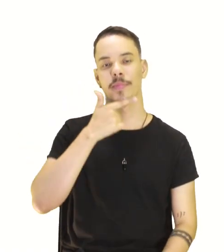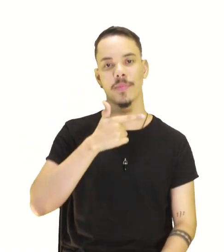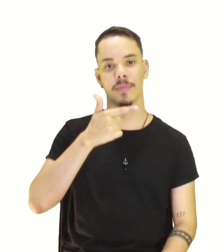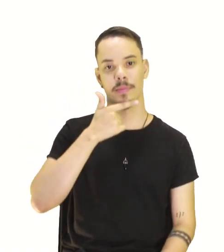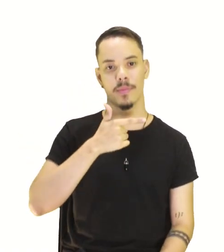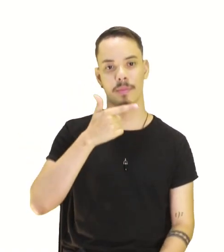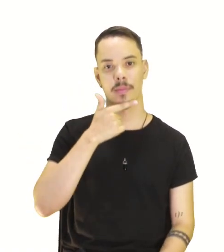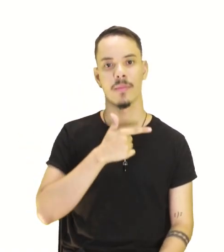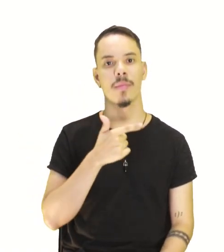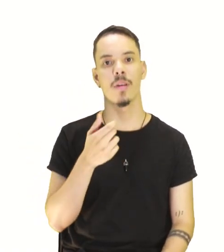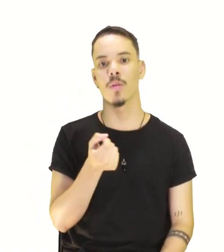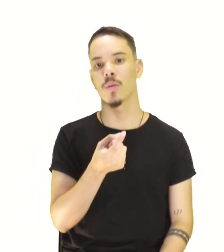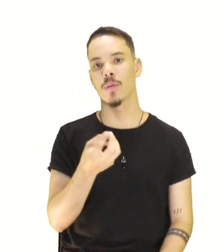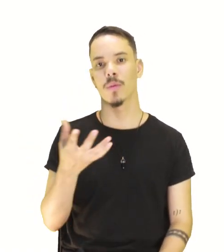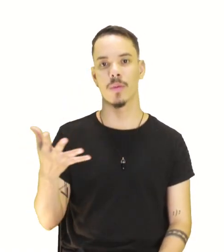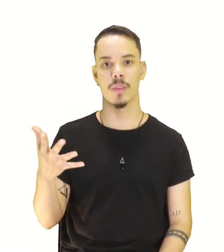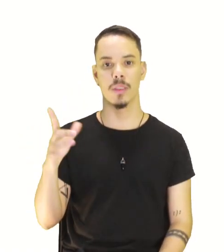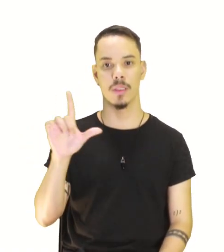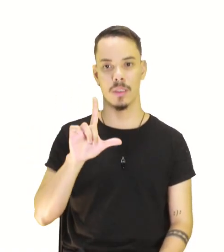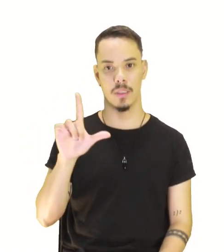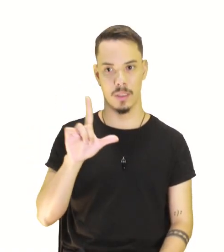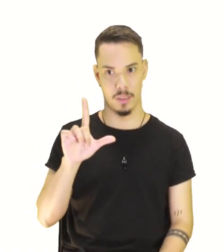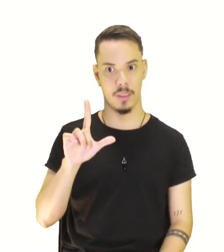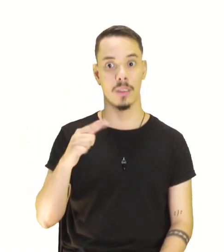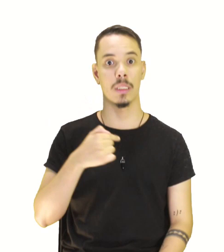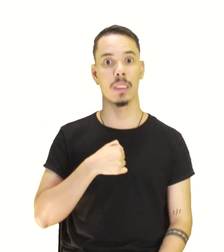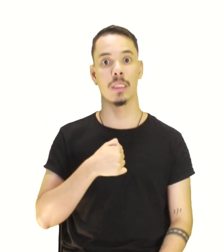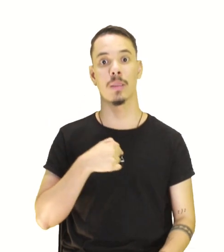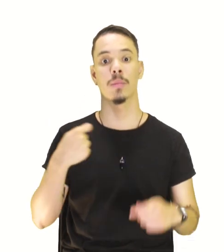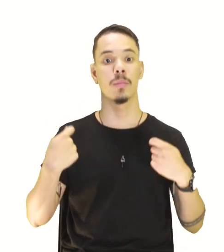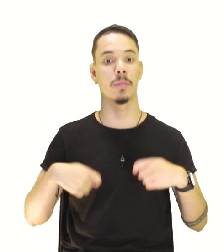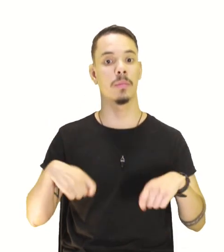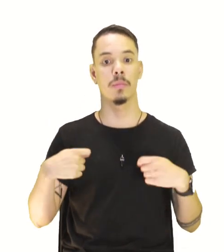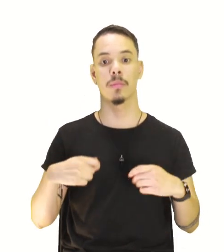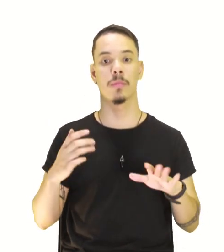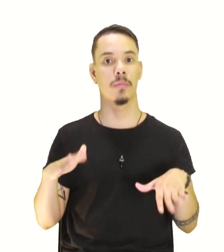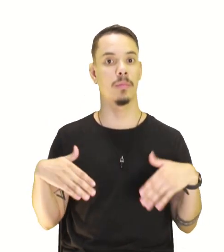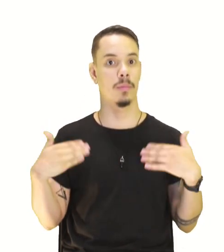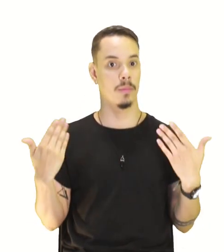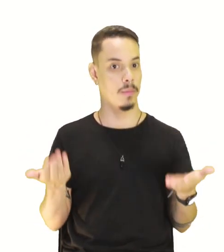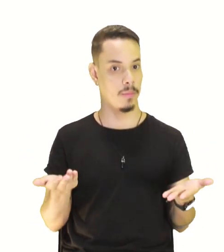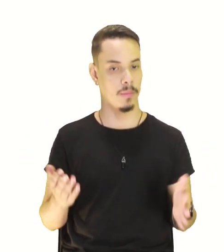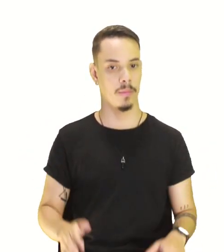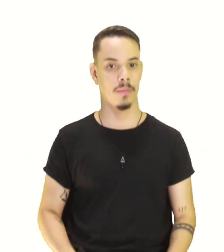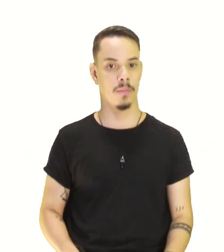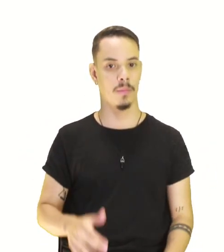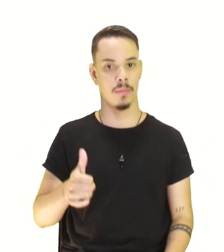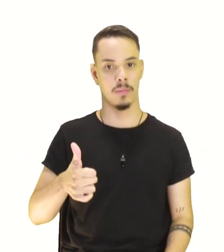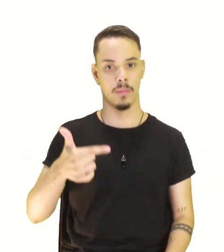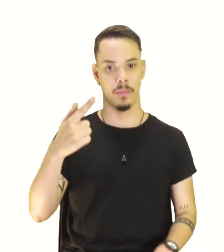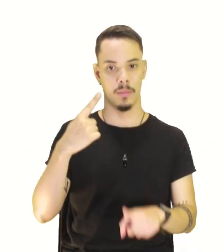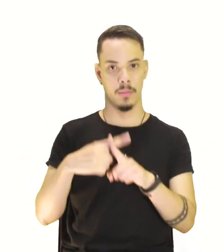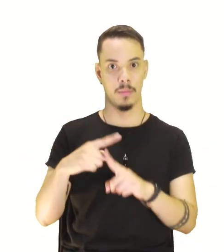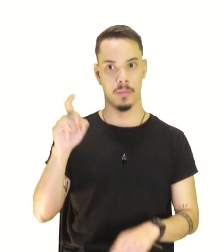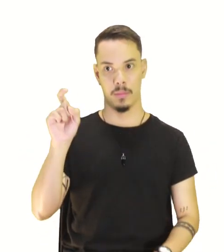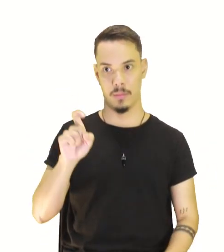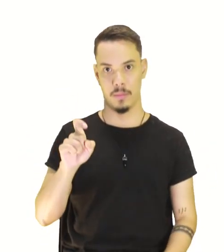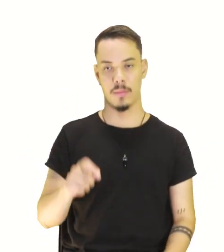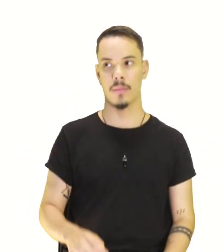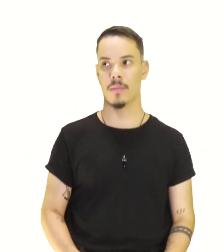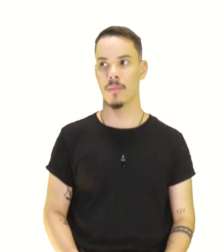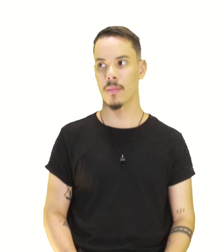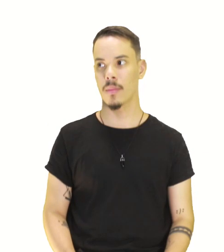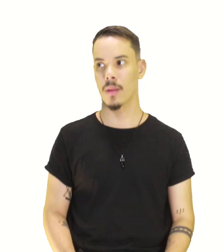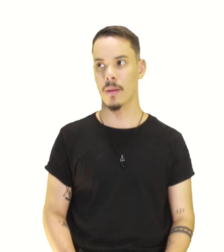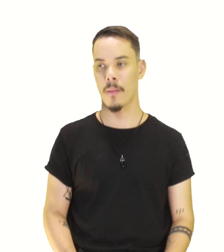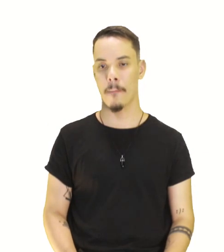mussarela. Quantos litros de leite eu preciso? Então, ó, 12 vezes x. No lugar do x, eu vou